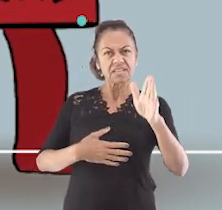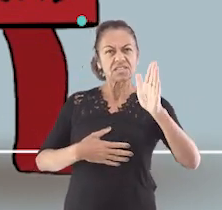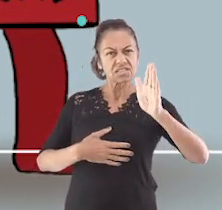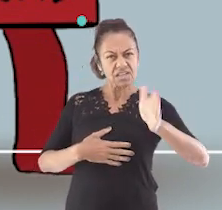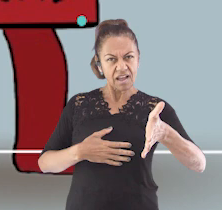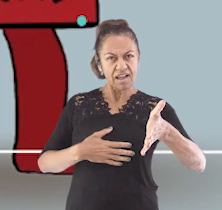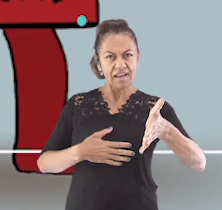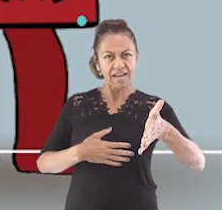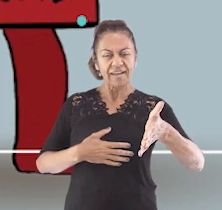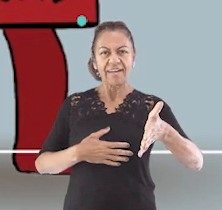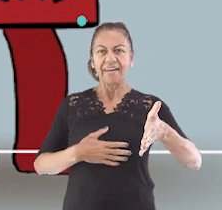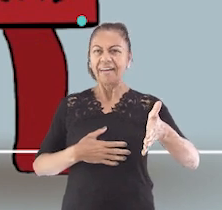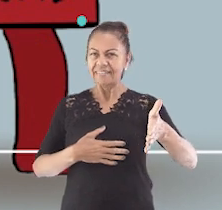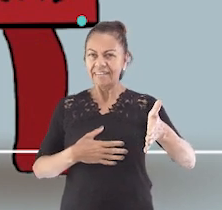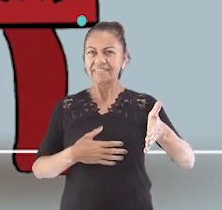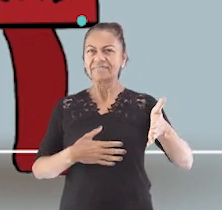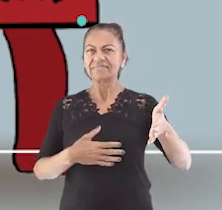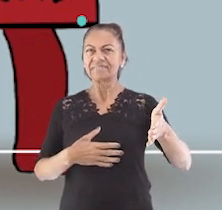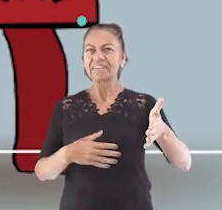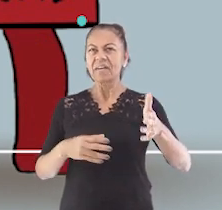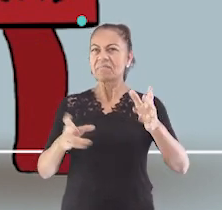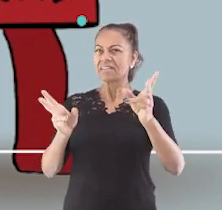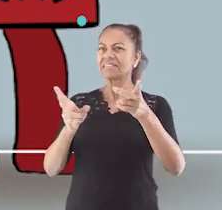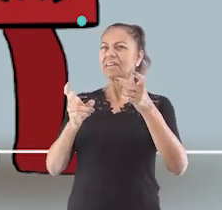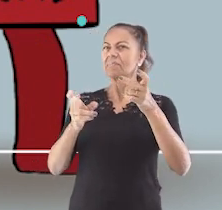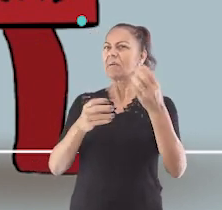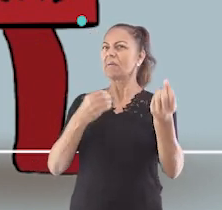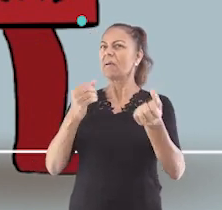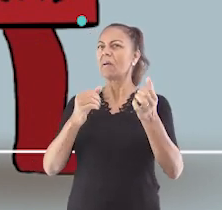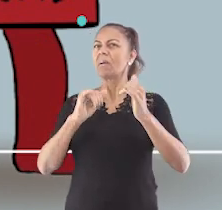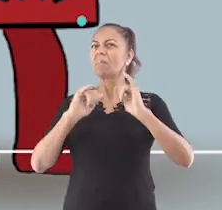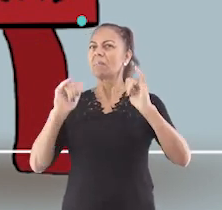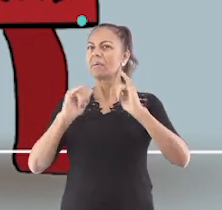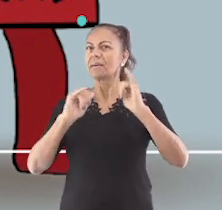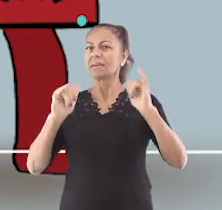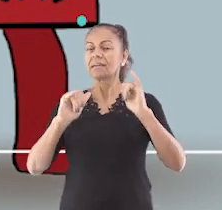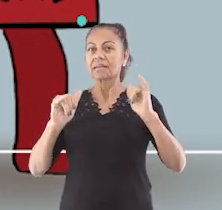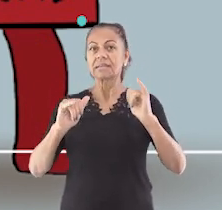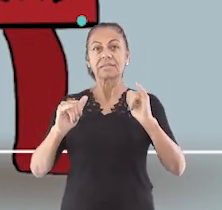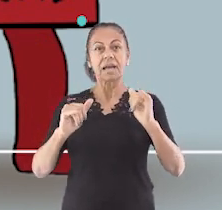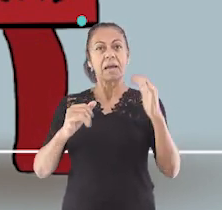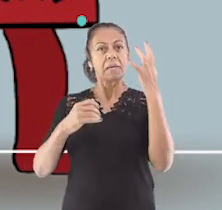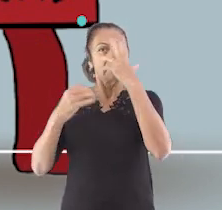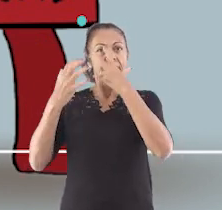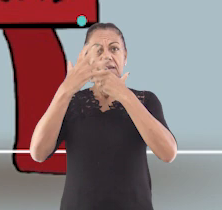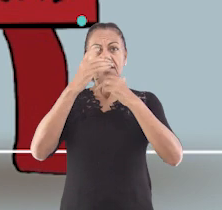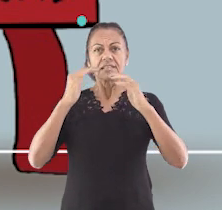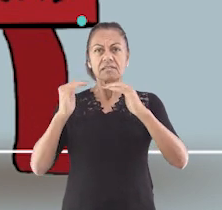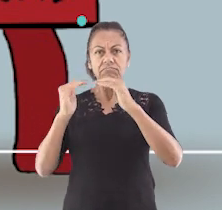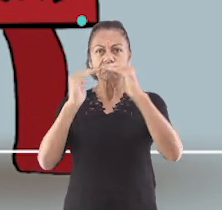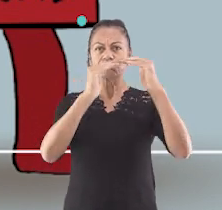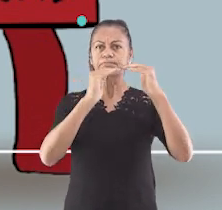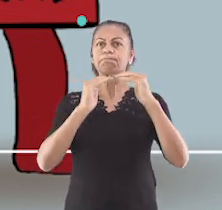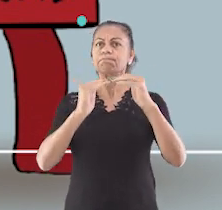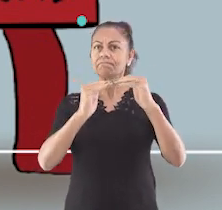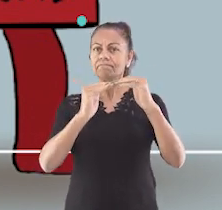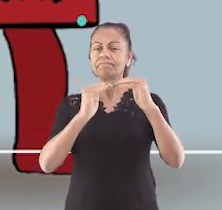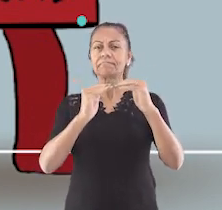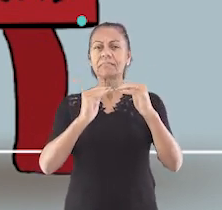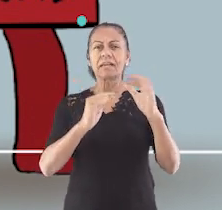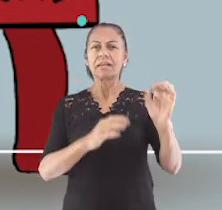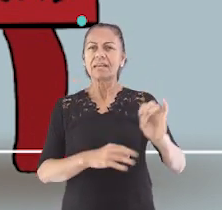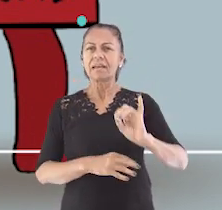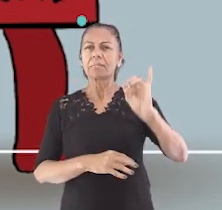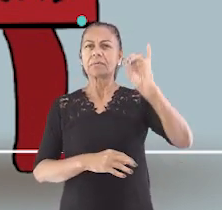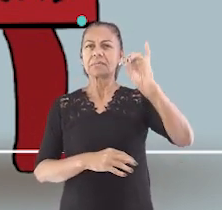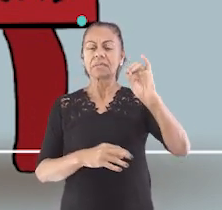expressão padrão de beleza? No programa de hoje, falaremos sobre os padrões de beleza impostos pela